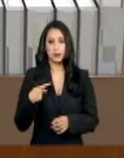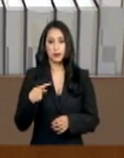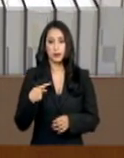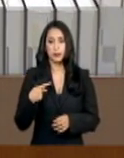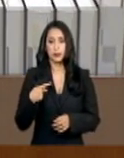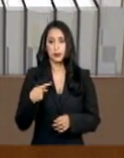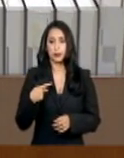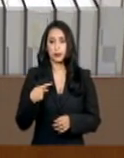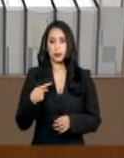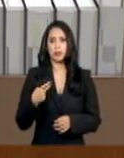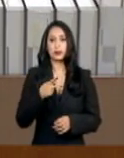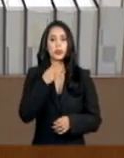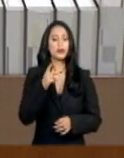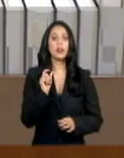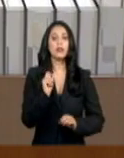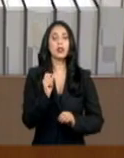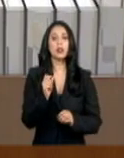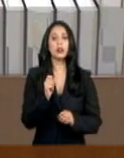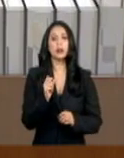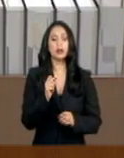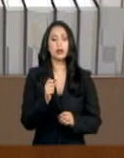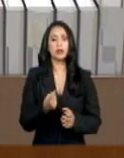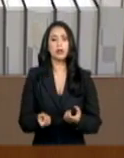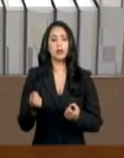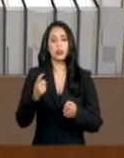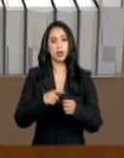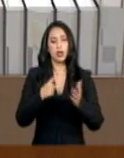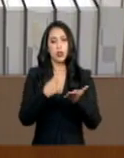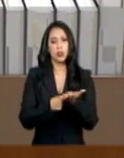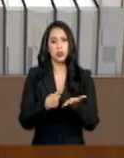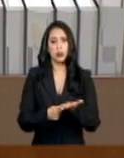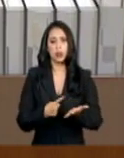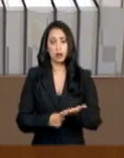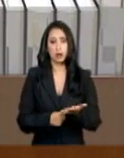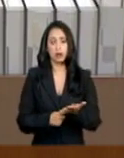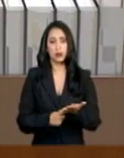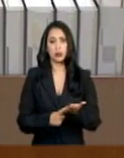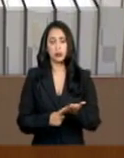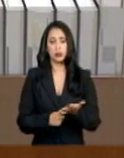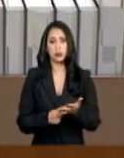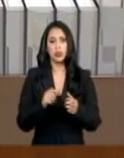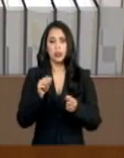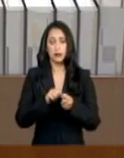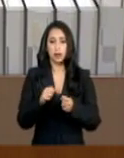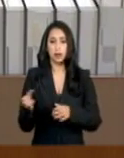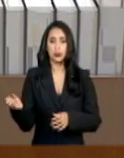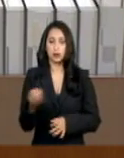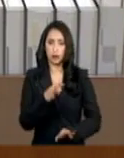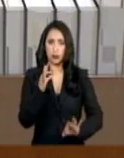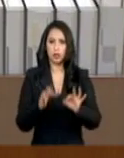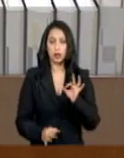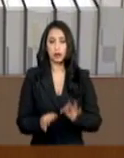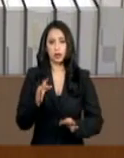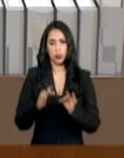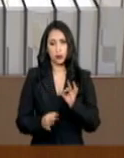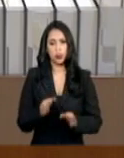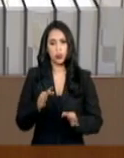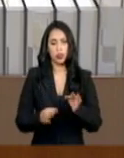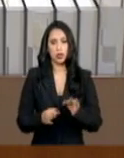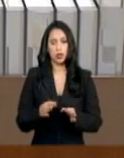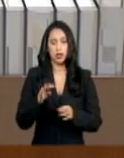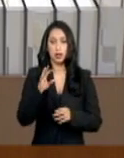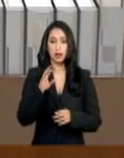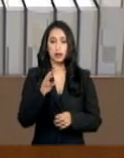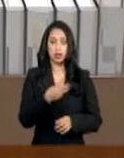forma a a a revogação do acórdão e elaboração de um novo julgamento pelo tribunal regional federal da